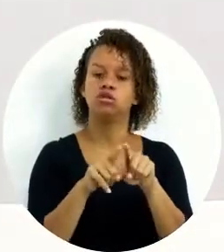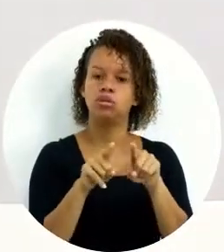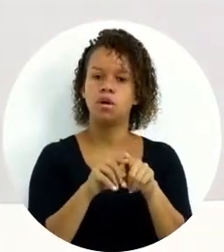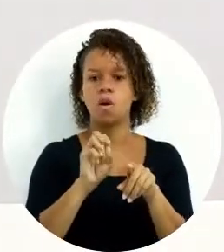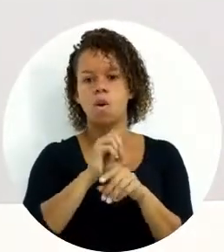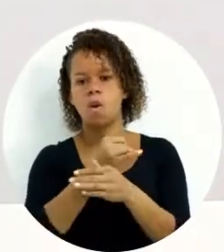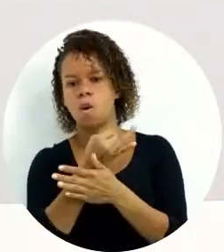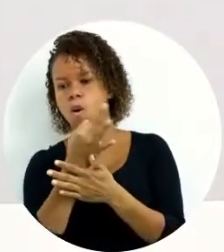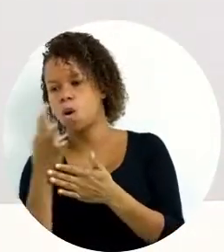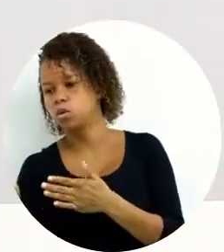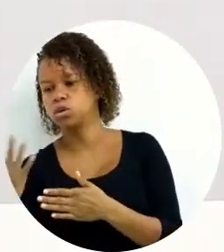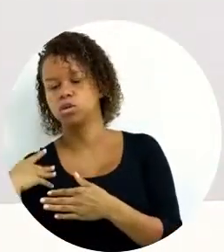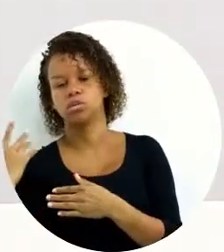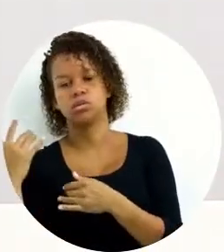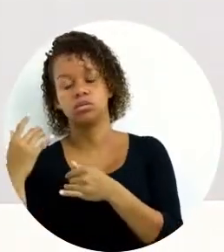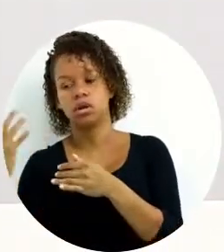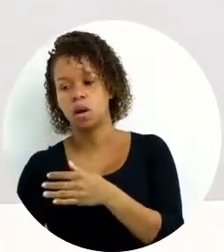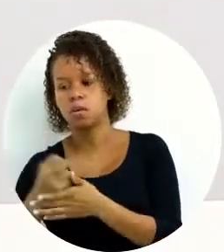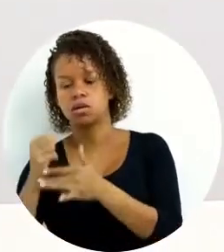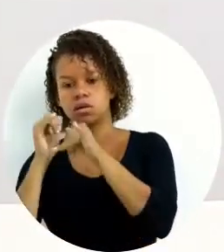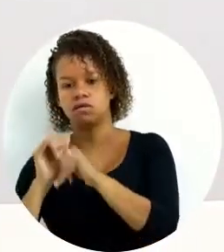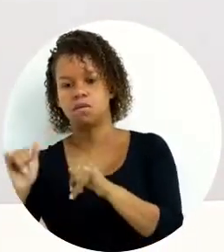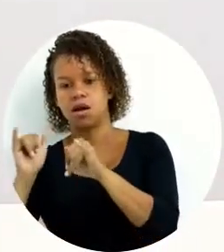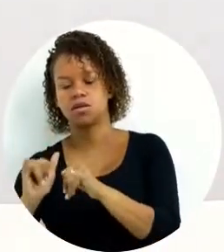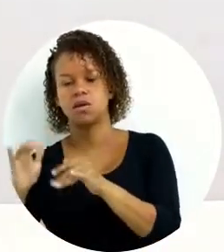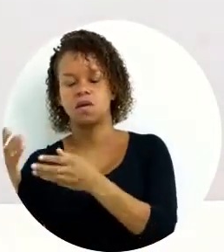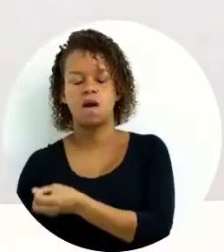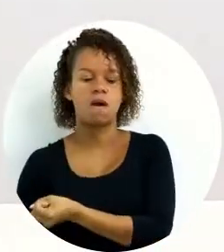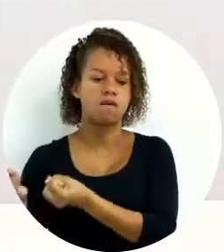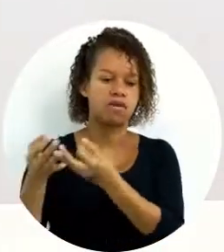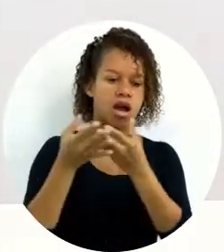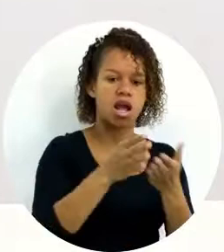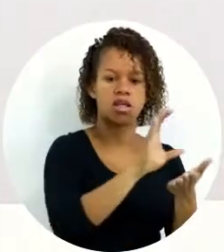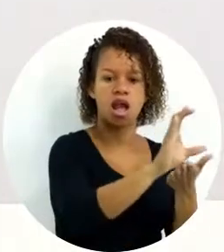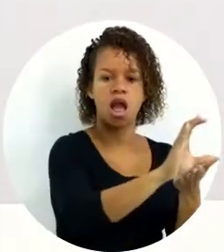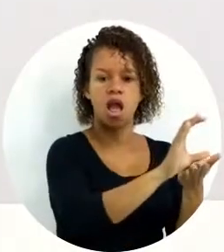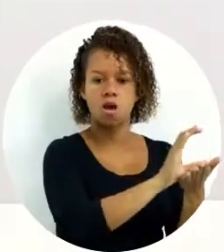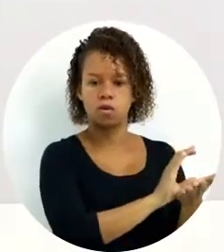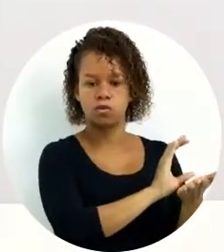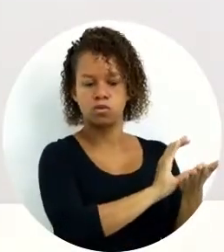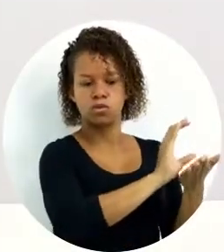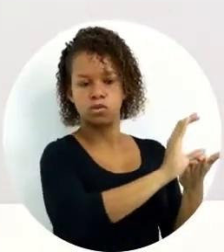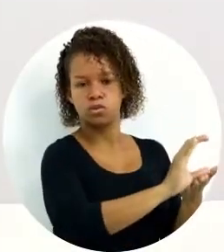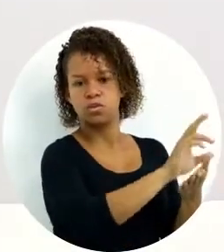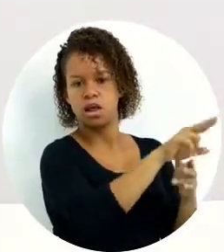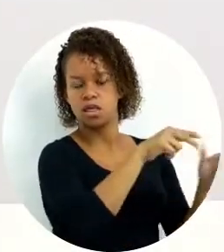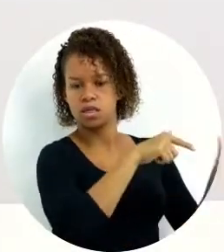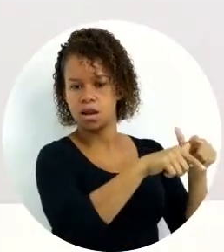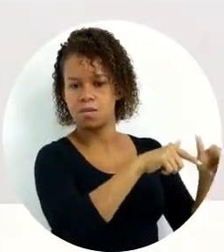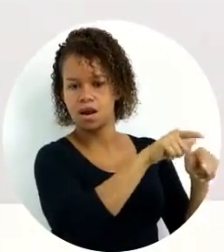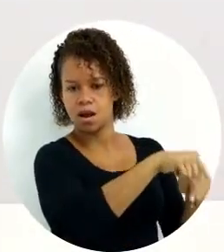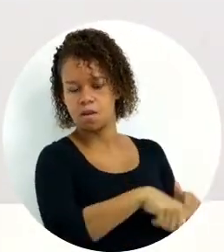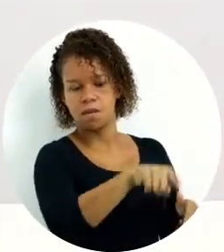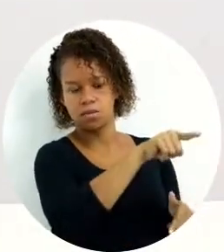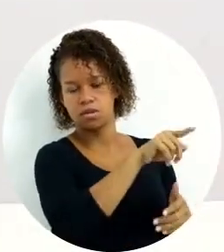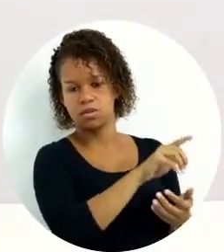bibliográfica, outros tipos de sistema de recuperação da informação que oferece recursos para trabalhar com operadores lógicos